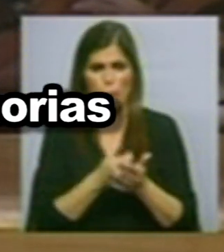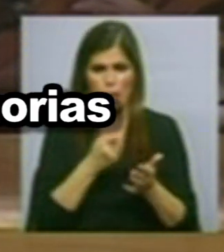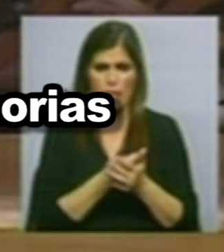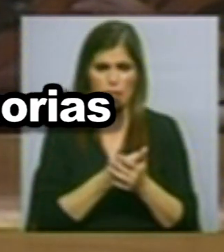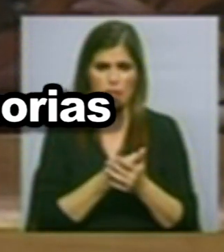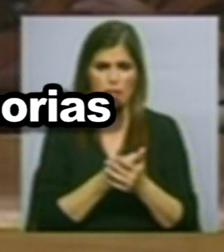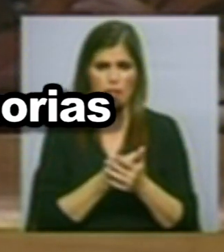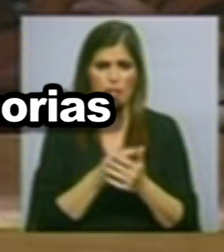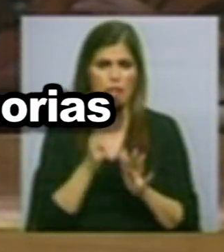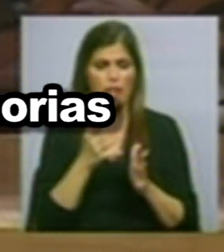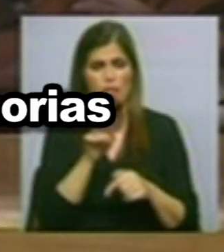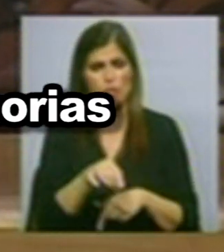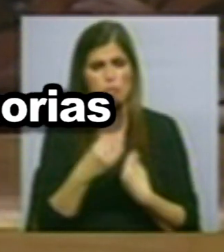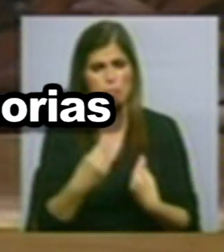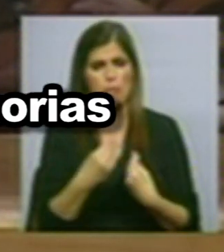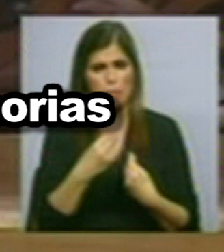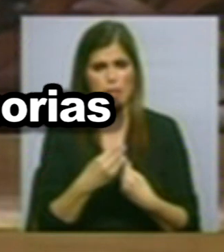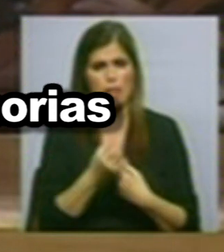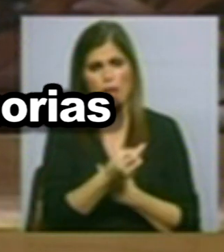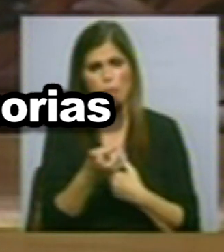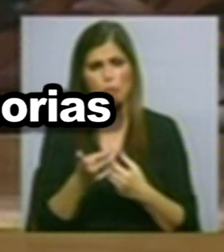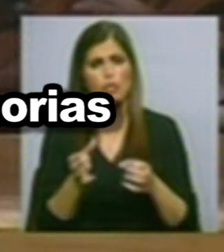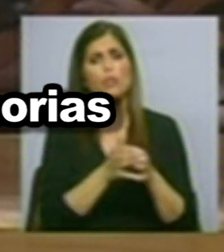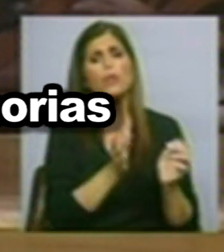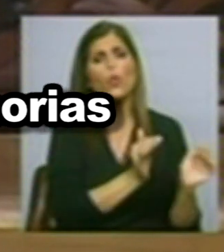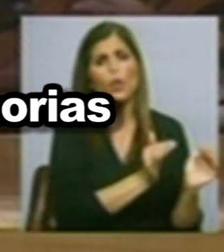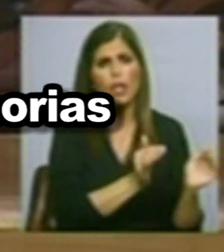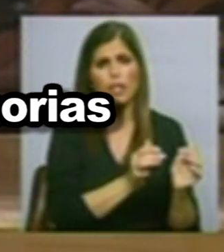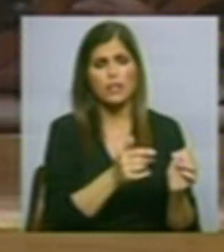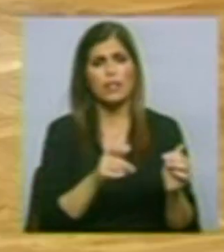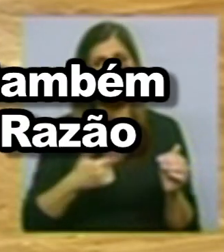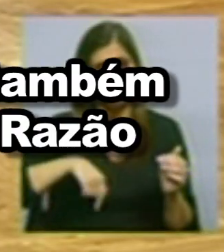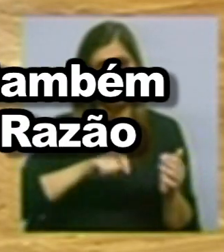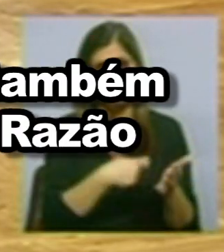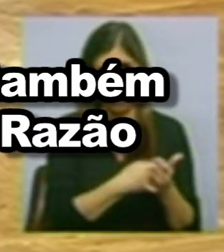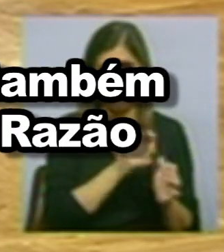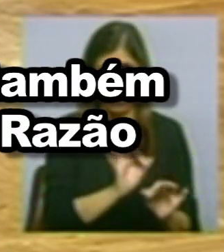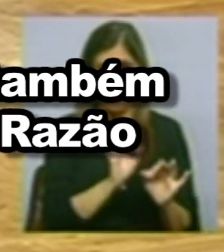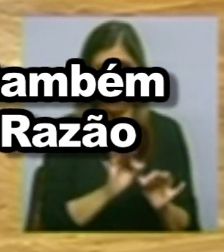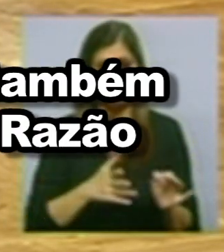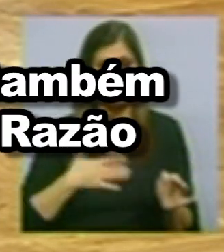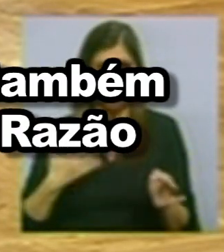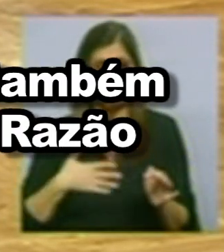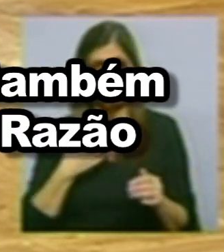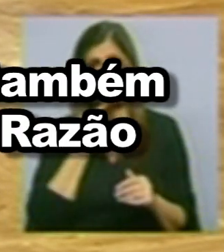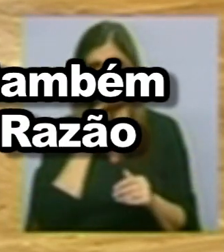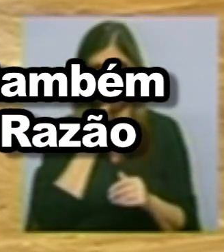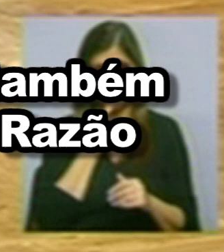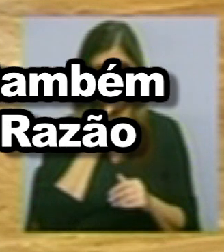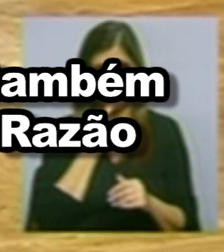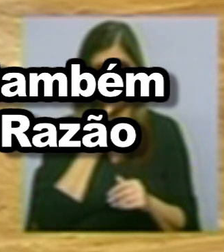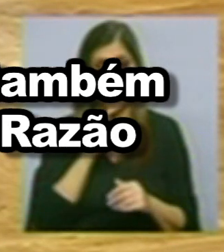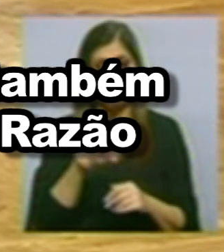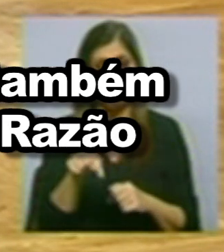Talvez hoje não fique bem dizê-lo. Há muitas minorias que não o merecem e que nós pagamos. Os coitadinhos de abril têm que ser hoje